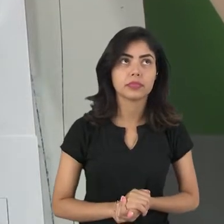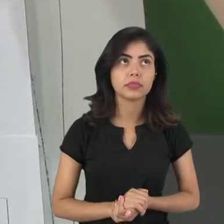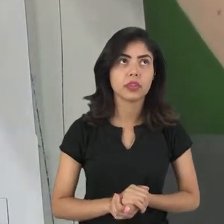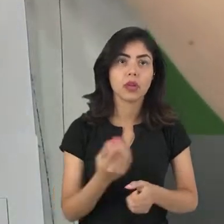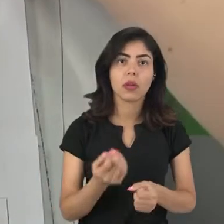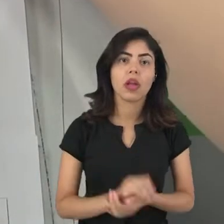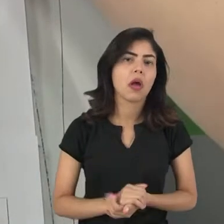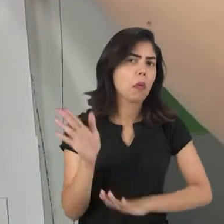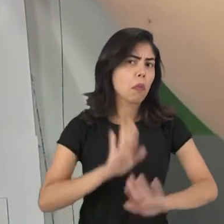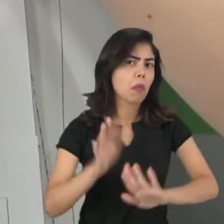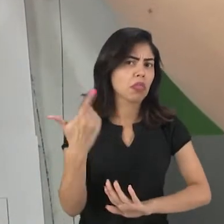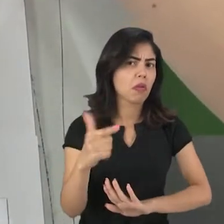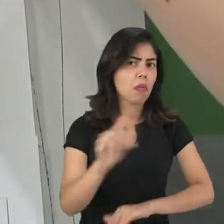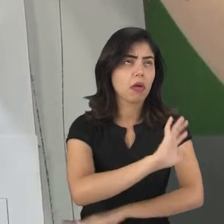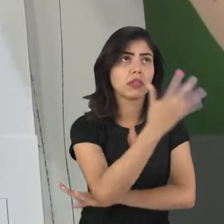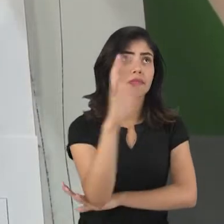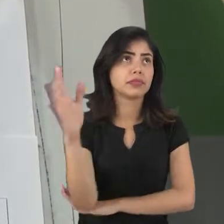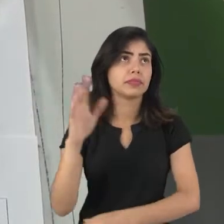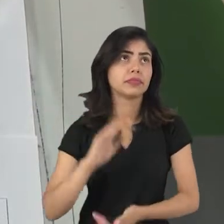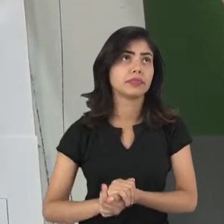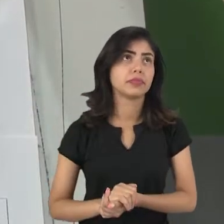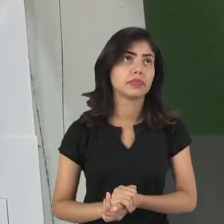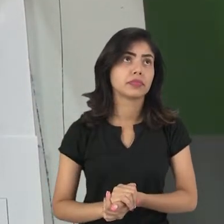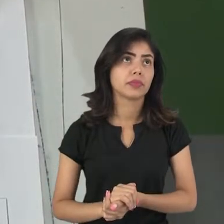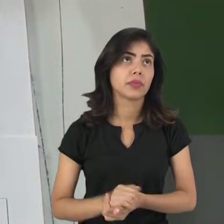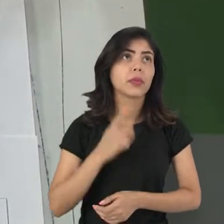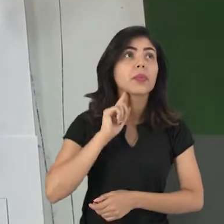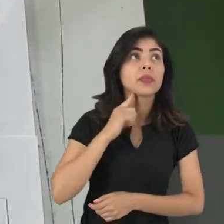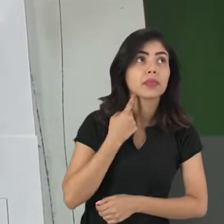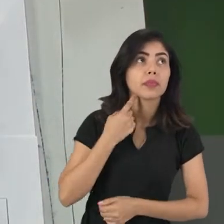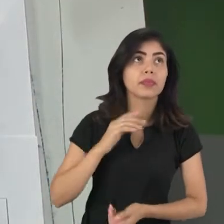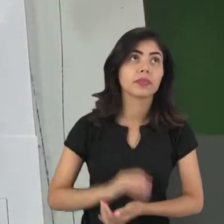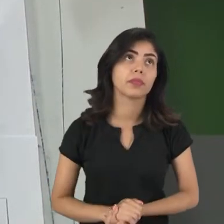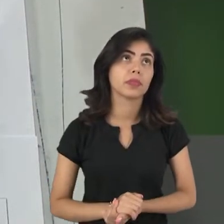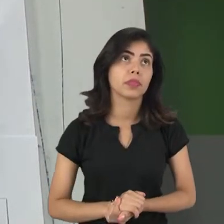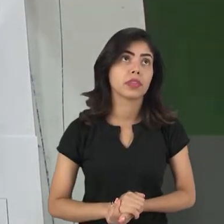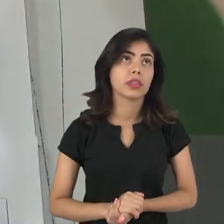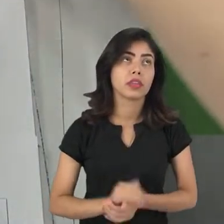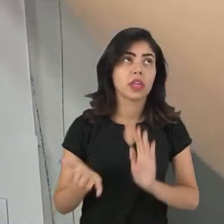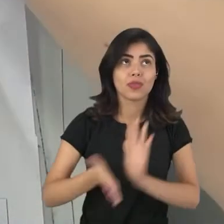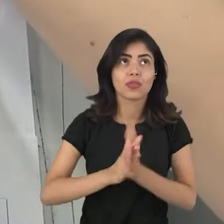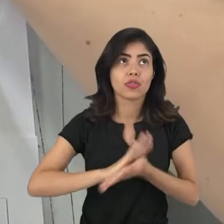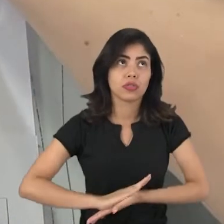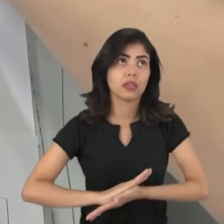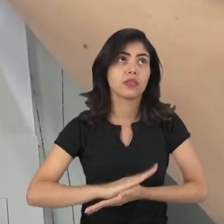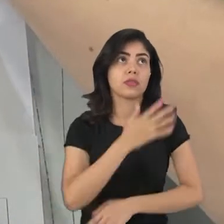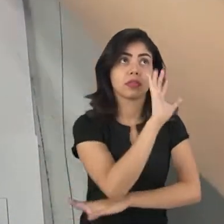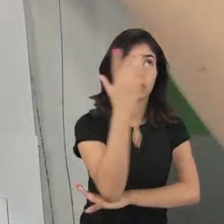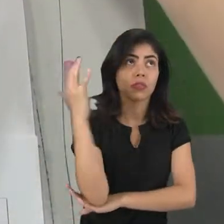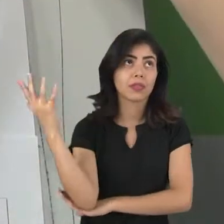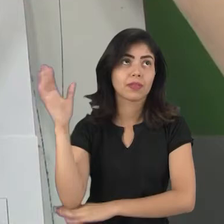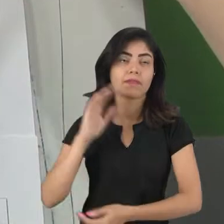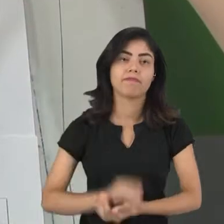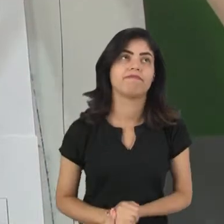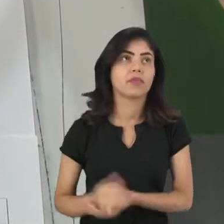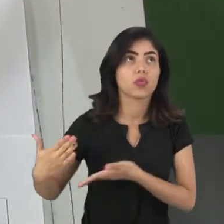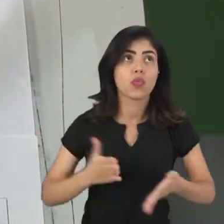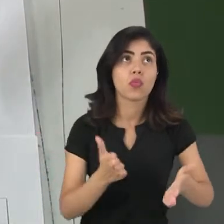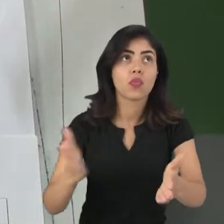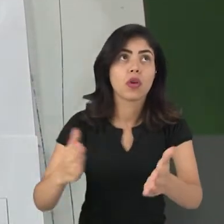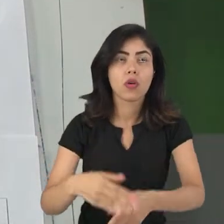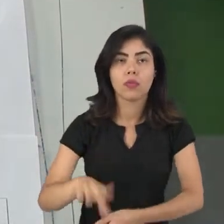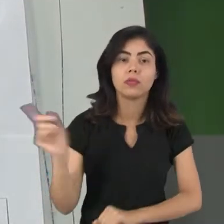Descuido com a natureza. Os efeitos da poluição e destruição da natureza são desastrosos. Se um